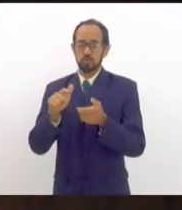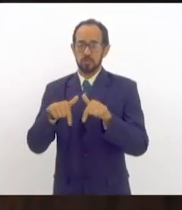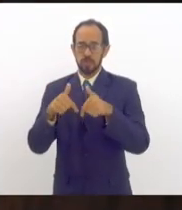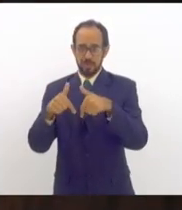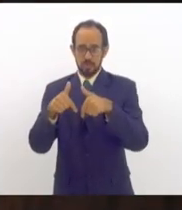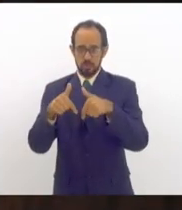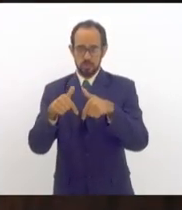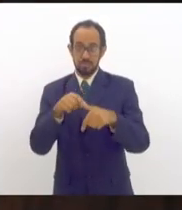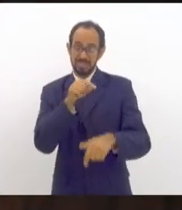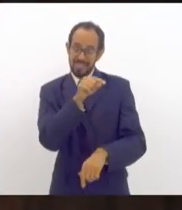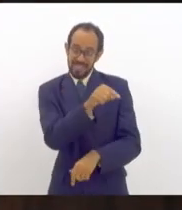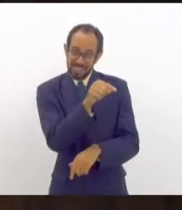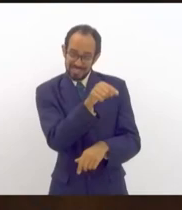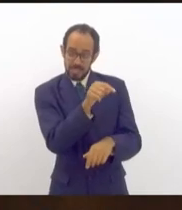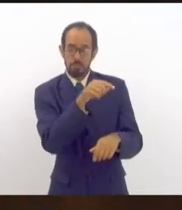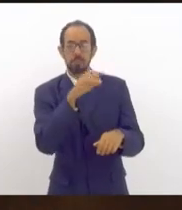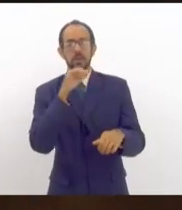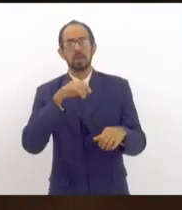exemplo